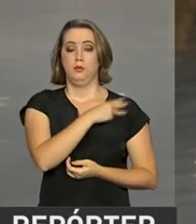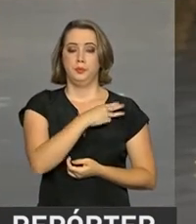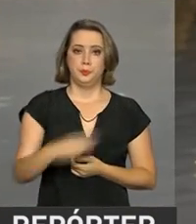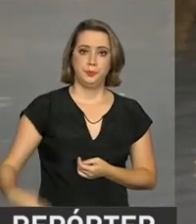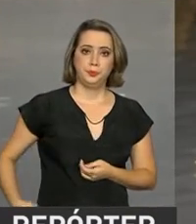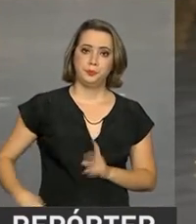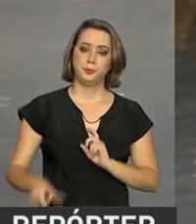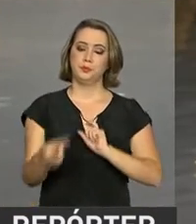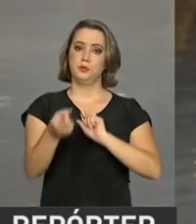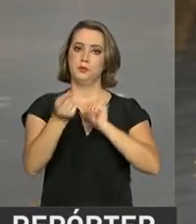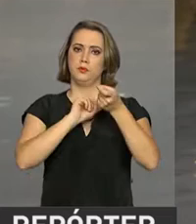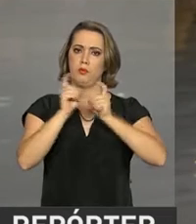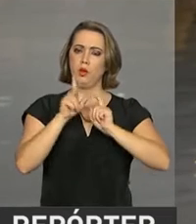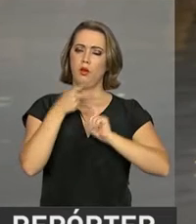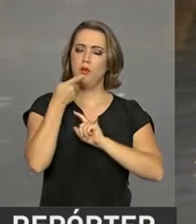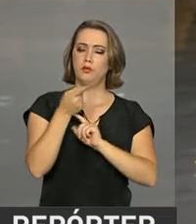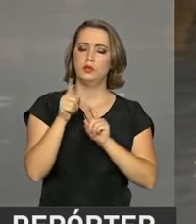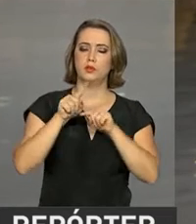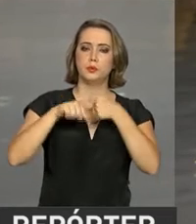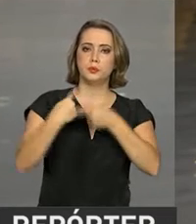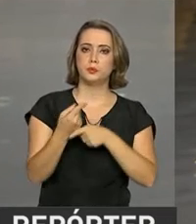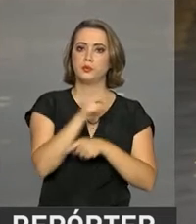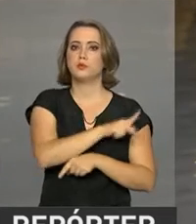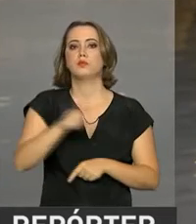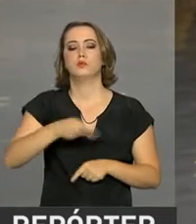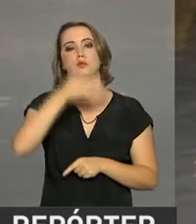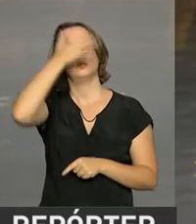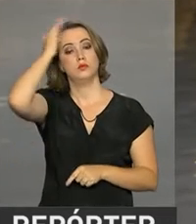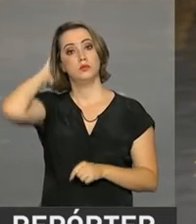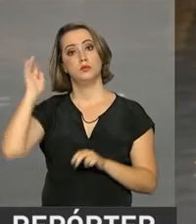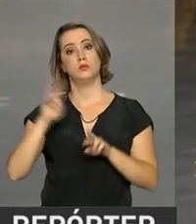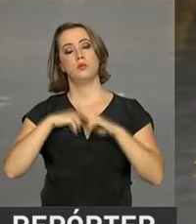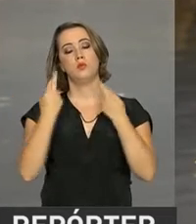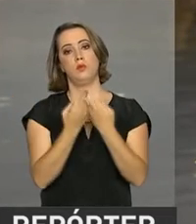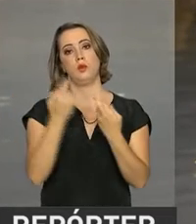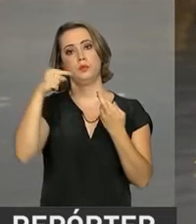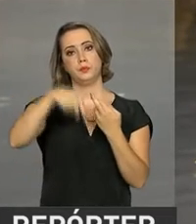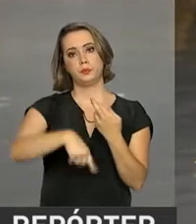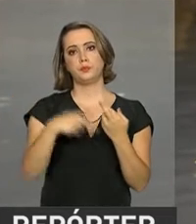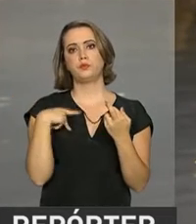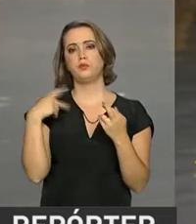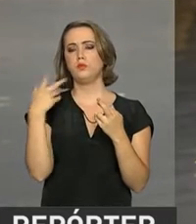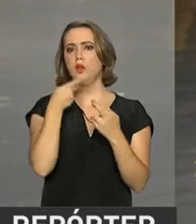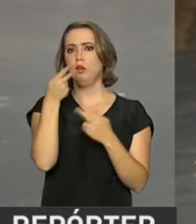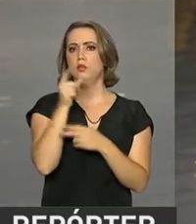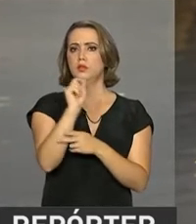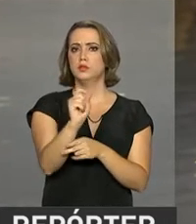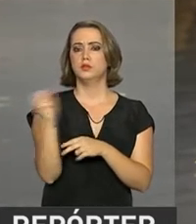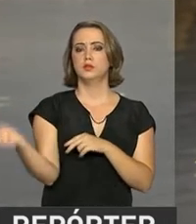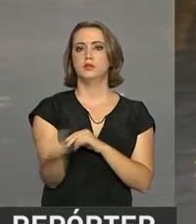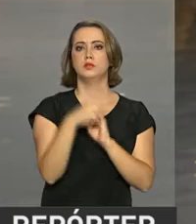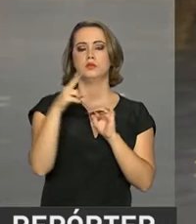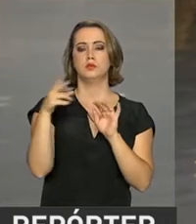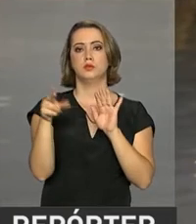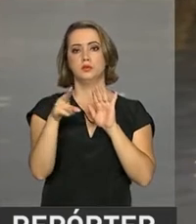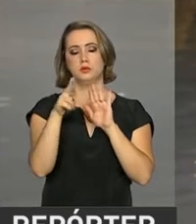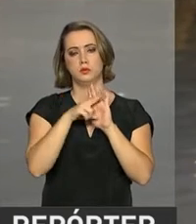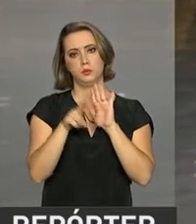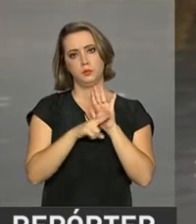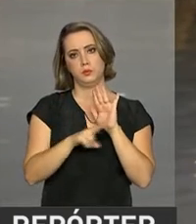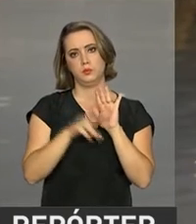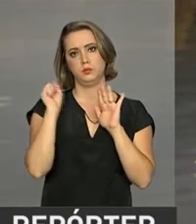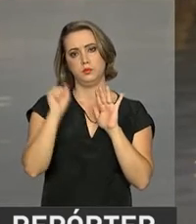que falou logo depois do presidente michel temer na reunião aqui no palácio do planalto classificou a reforma da previdência como